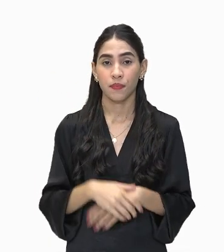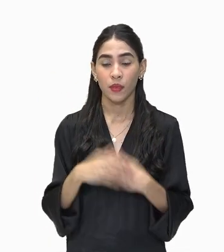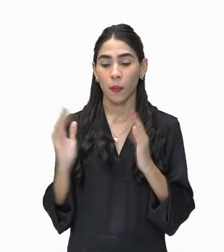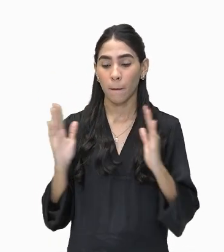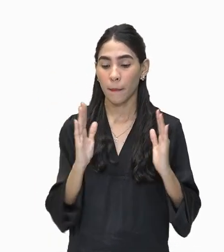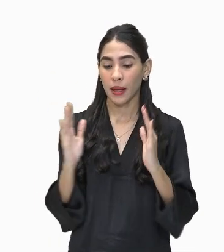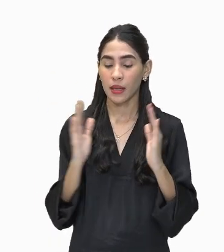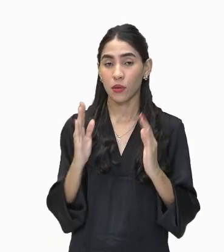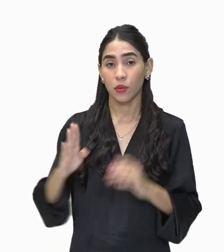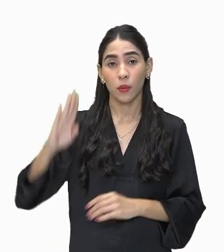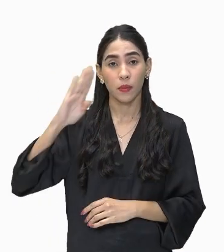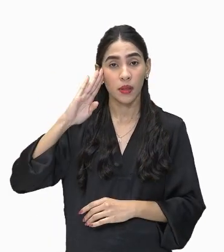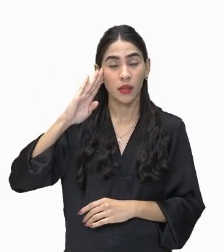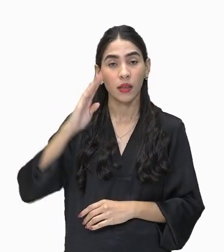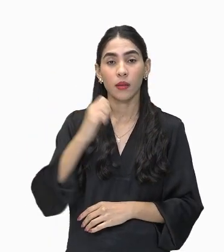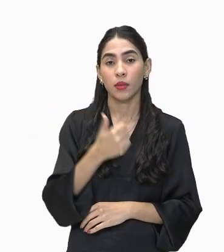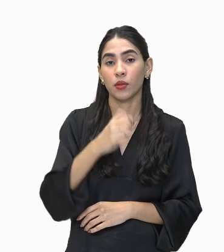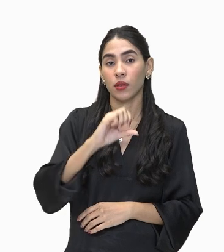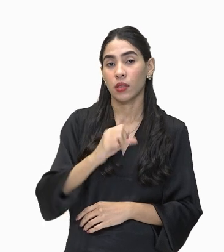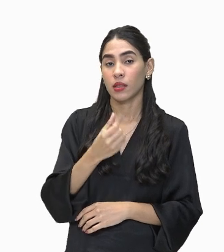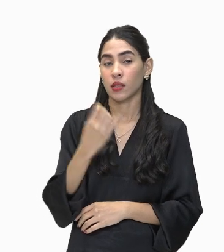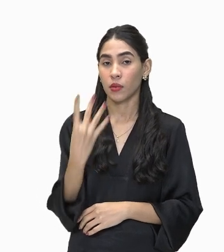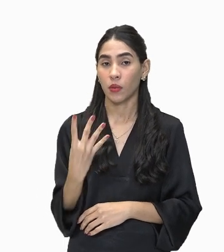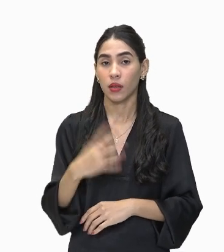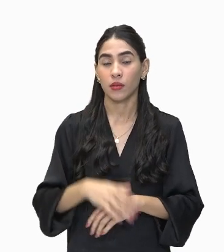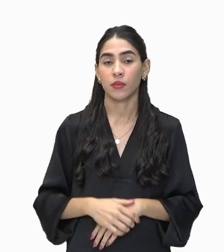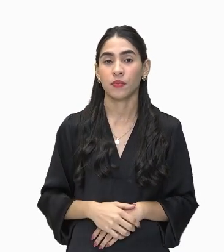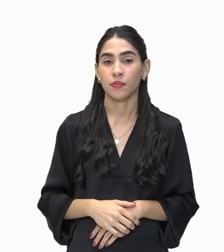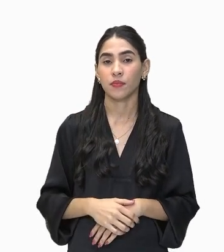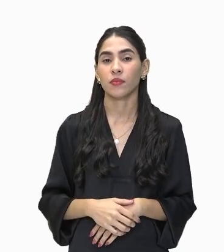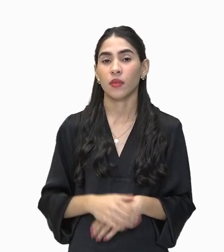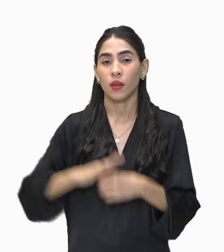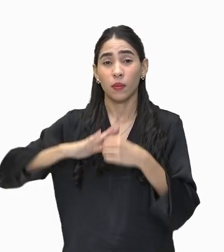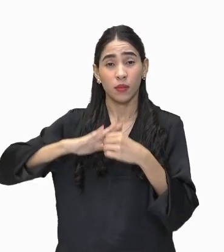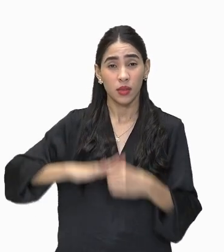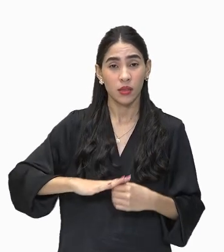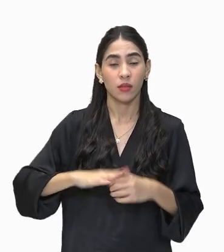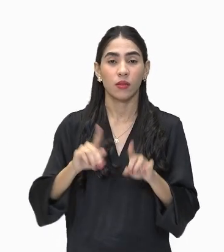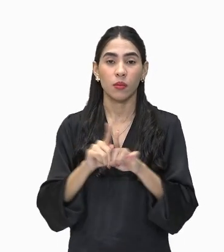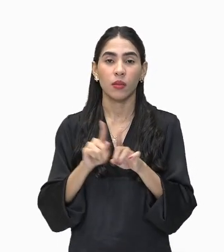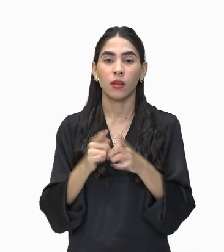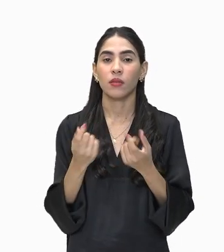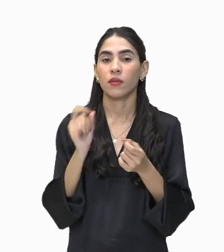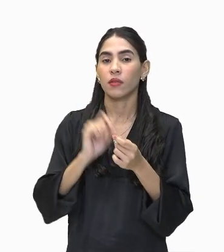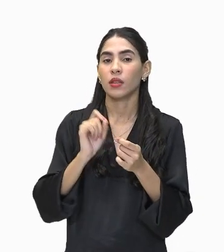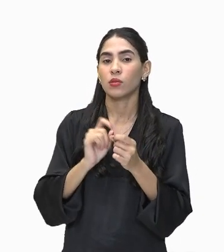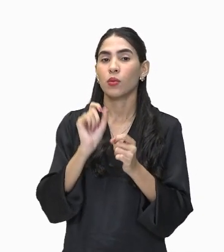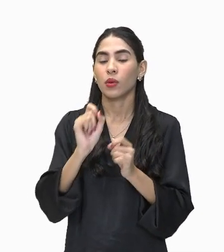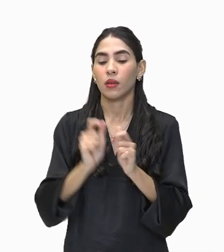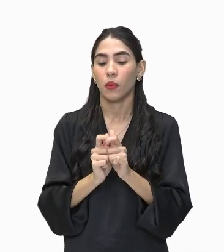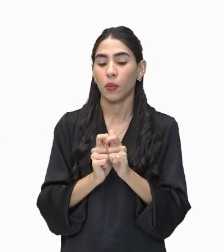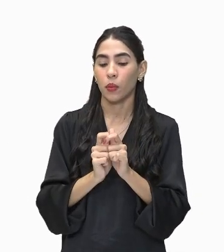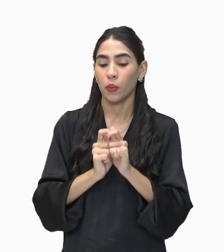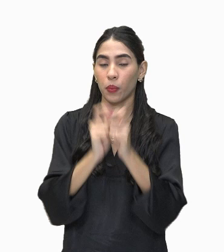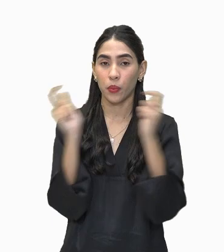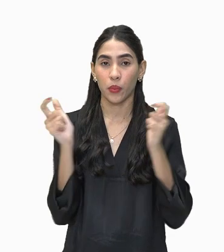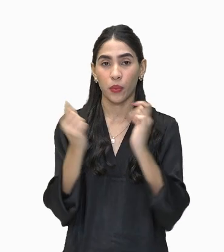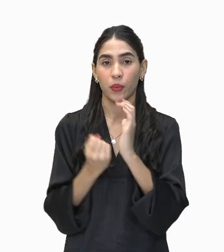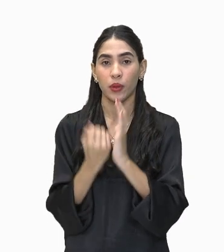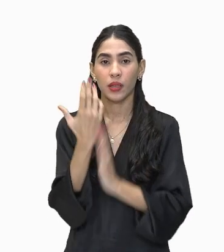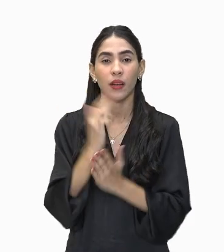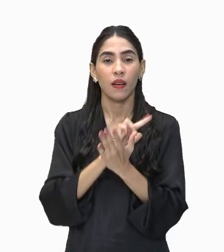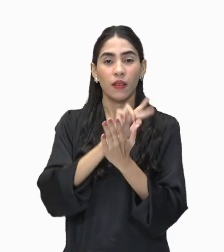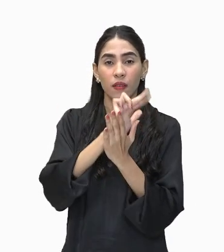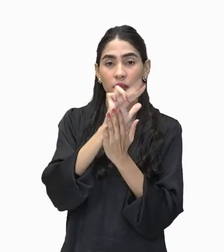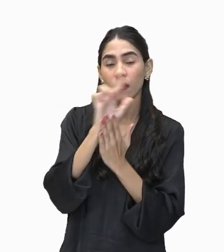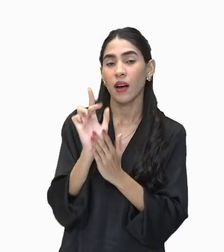ditadura militar de 1964, a repressão, né, fez florescer, fez surgir